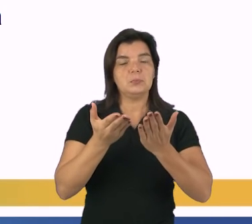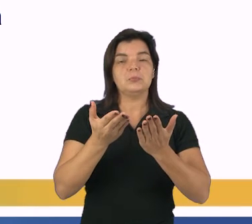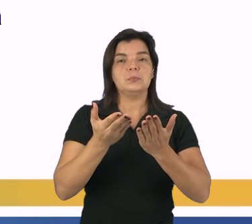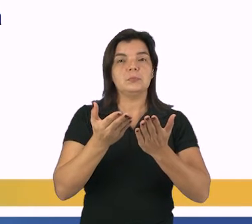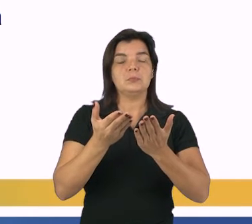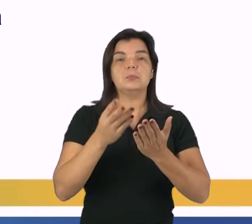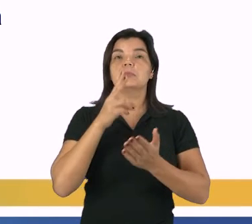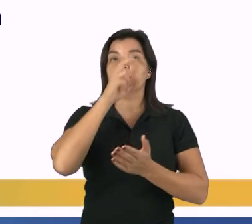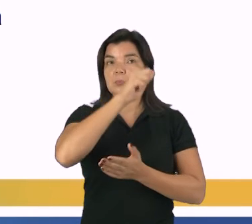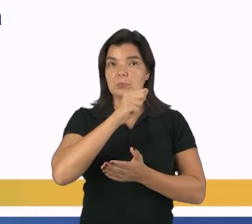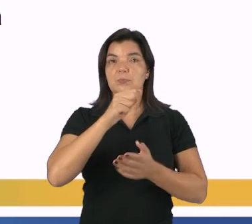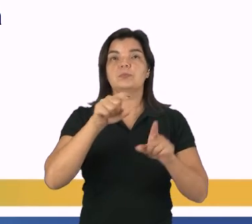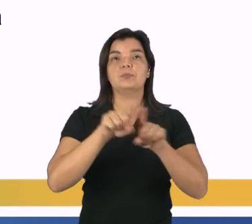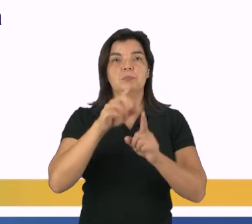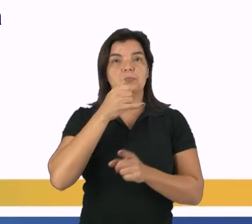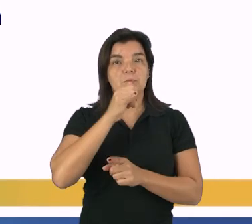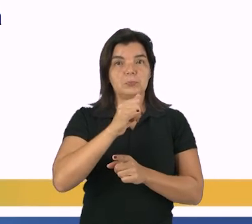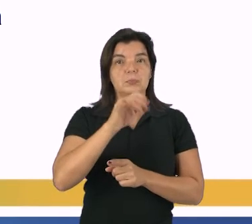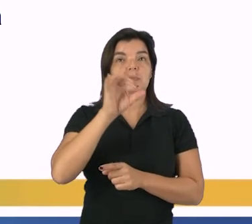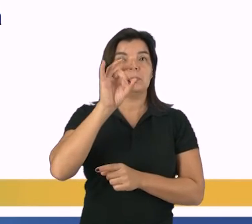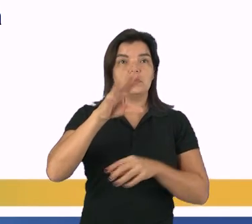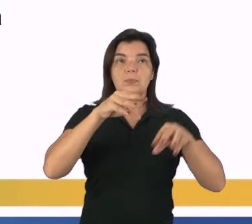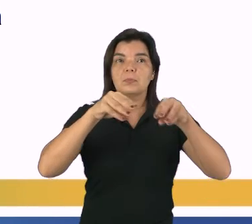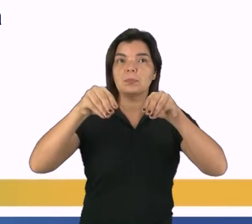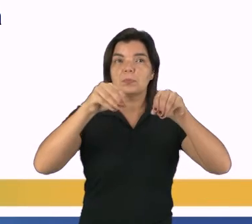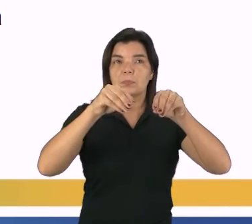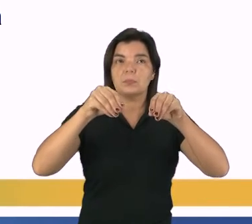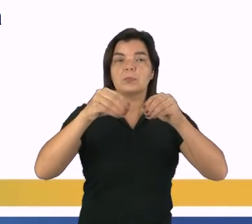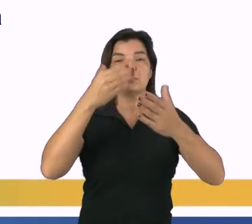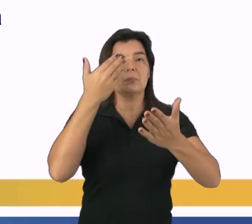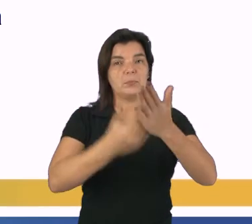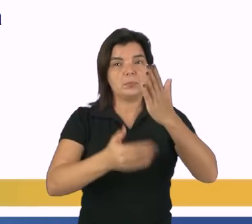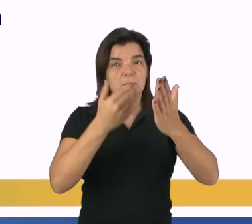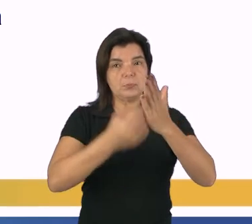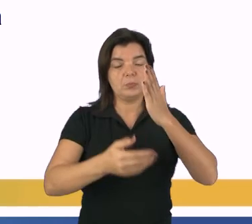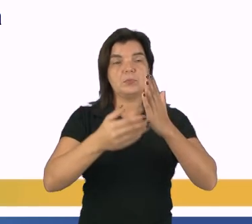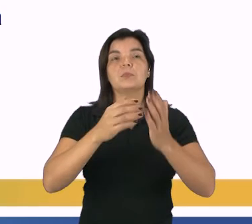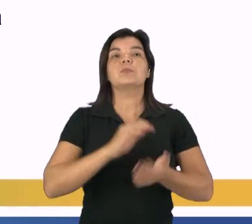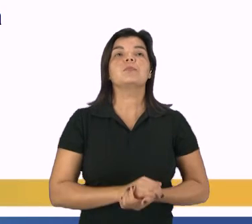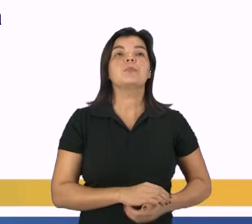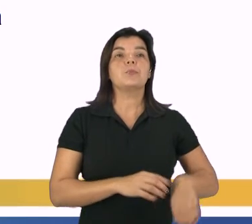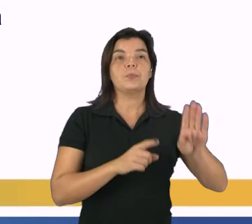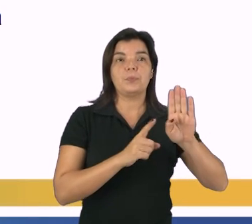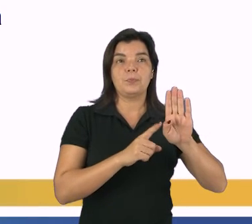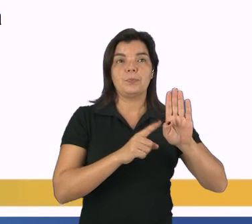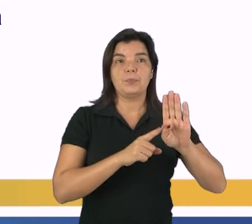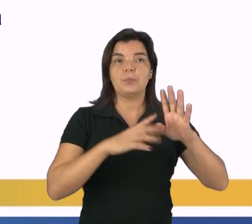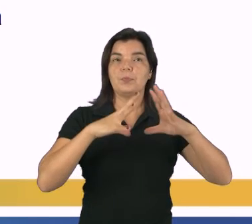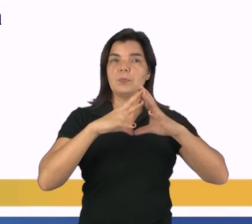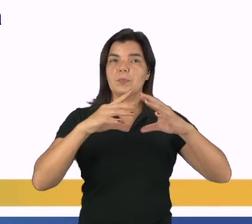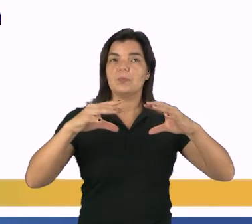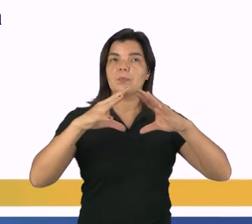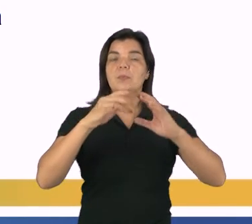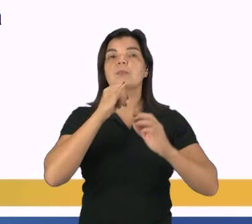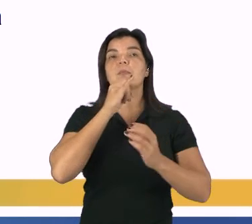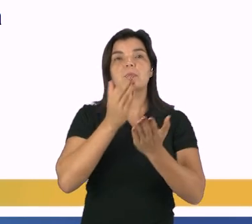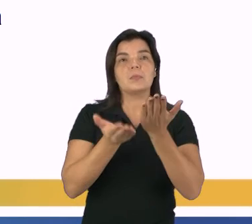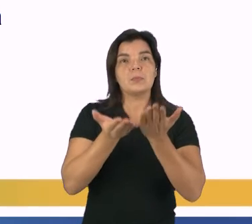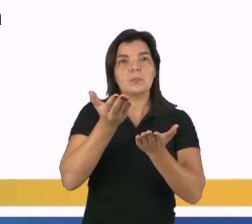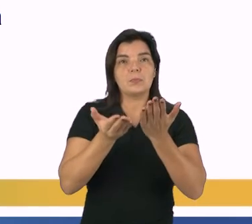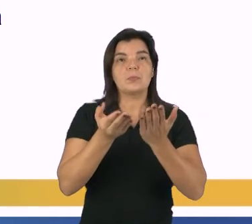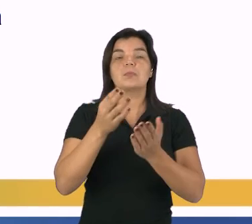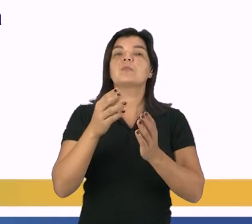à força de repulsão. Isso faz com que as partículas de poeira flutuem, né? Se não fosse igual, não